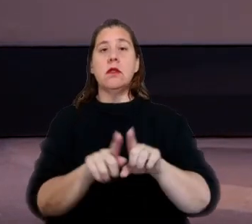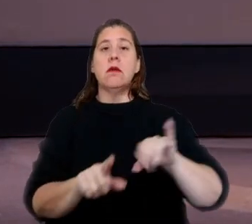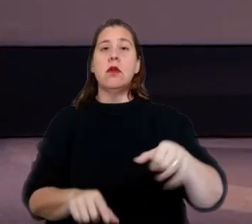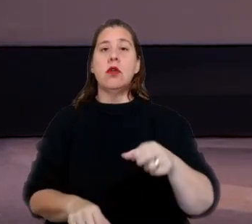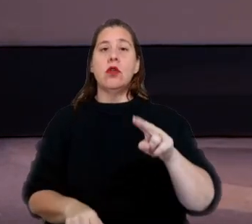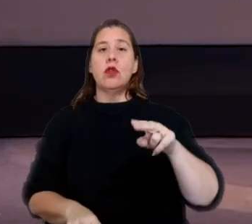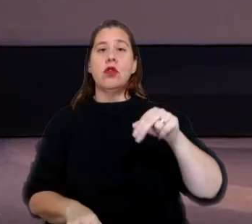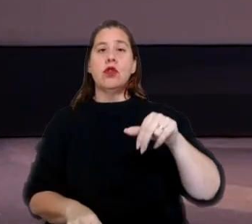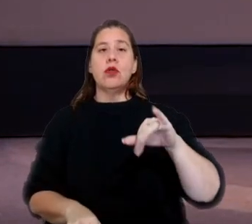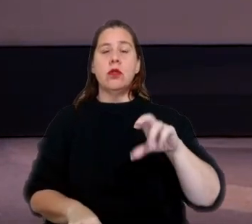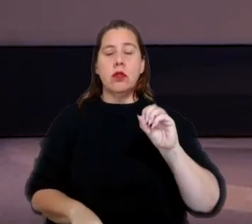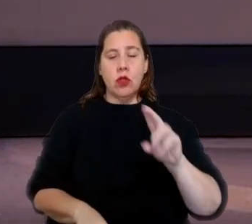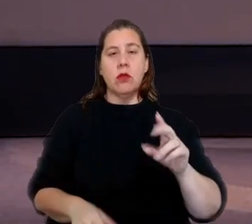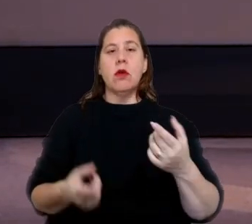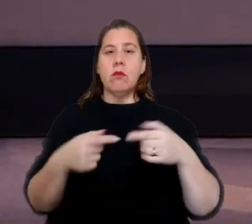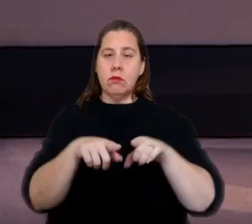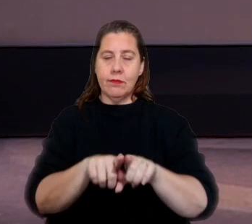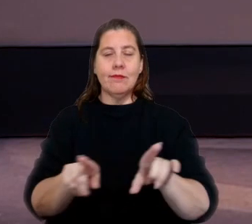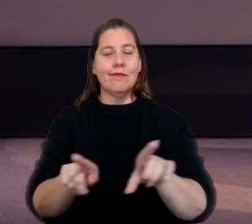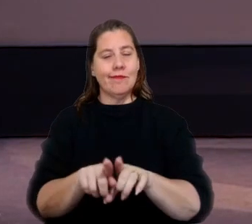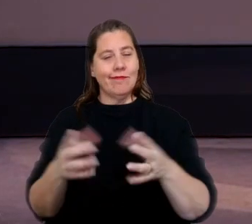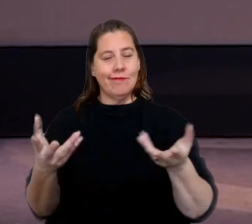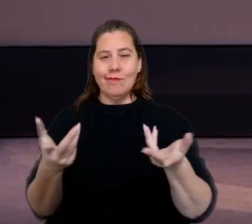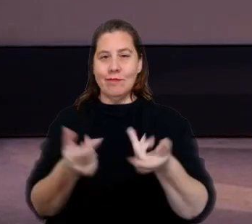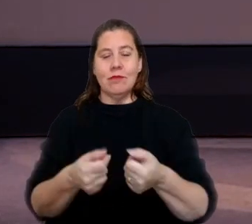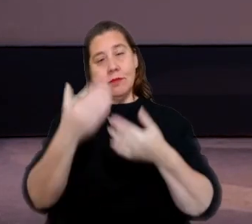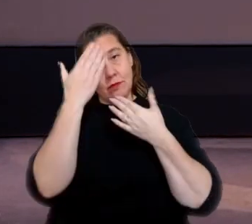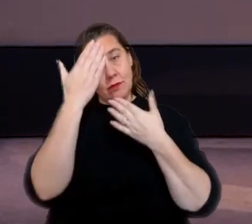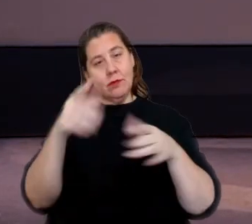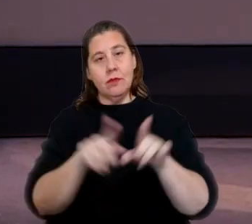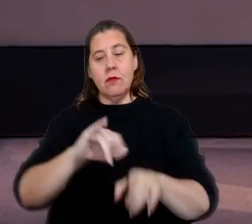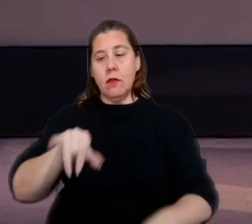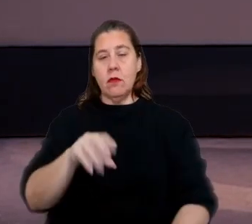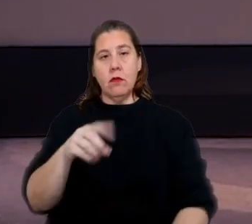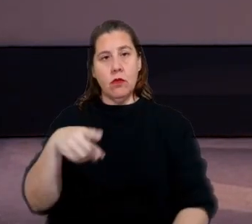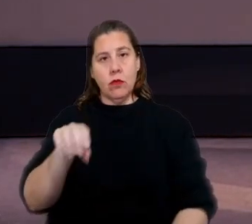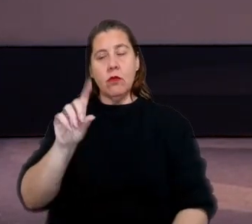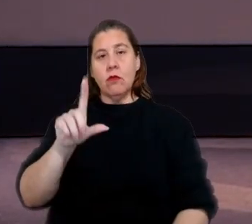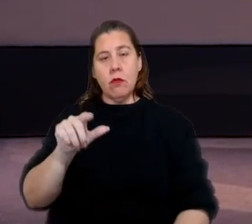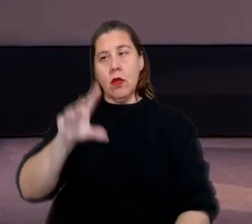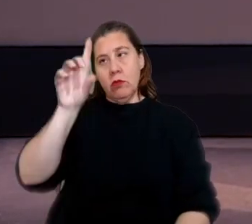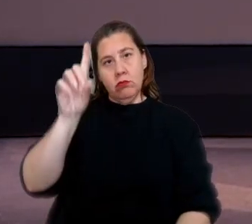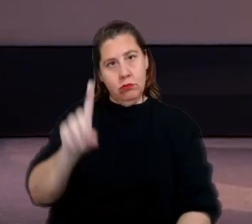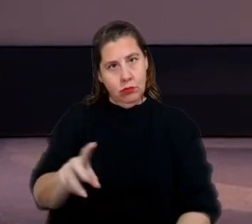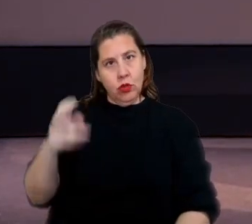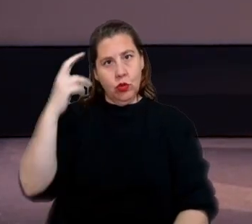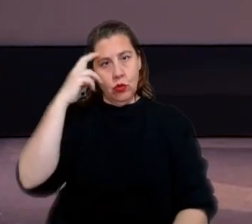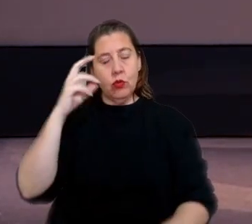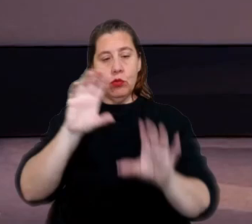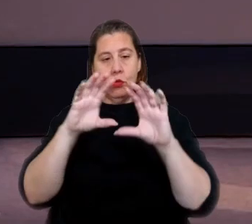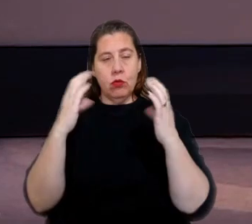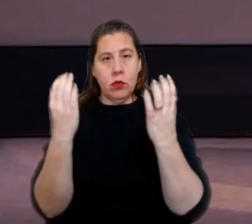Miz e ao Júnior, que é um parceiro incrível também. E agradecer ao João Fraise, que é o nosso diretor